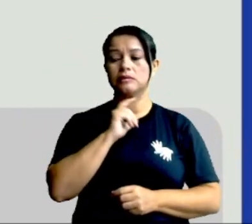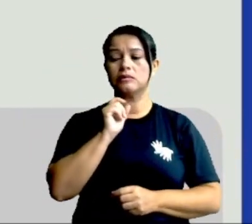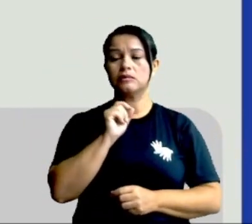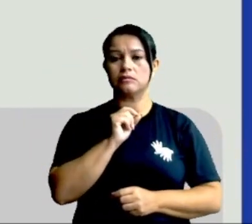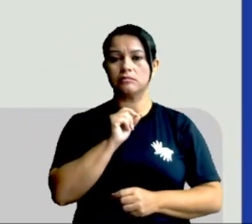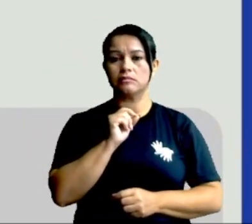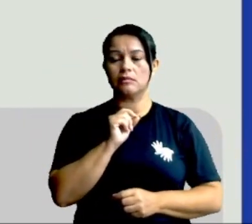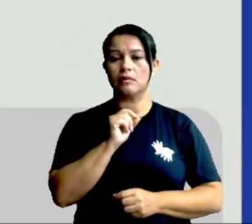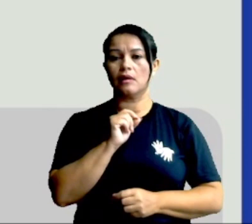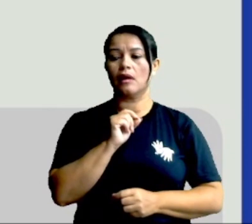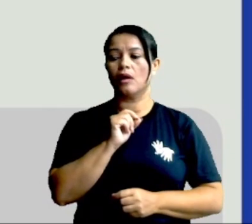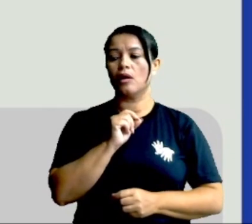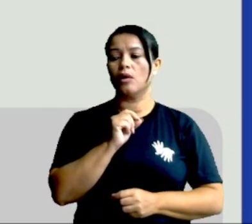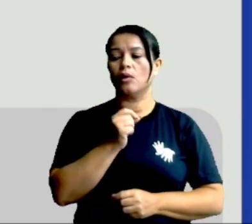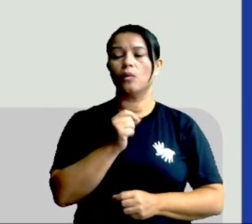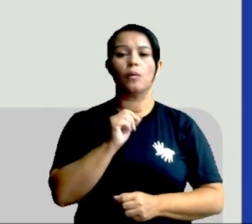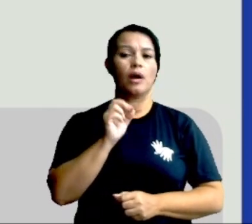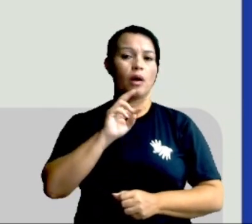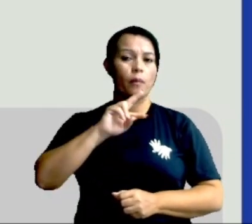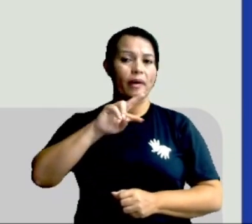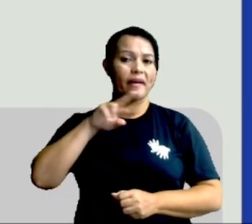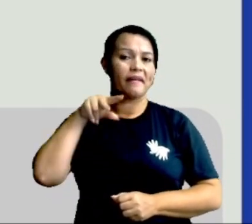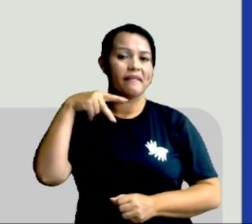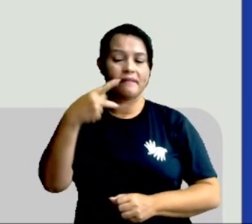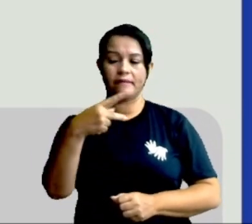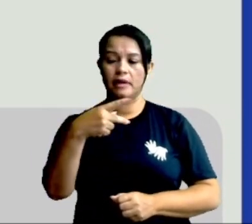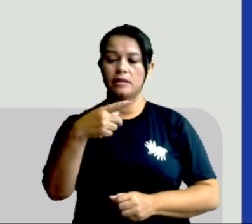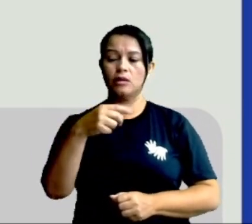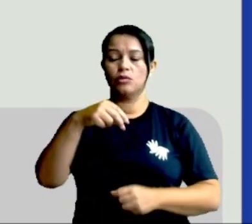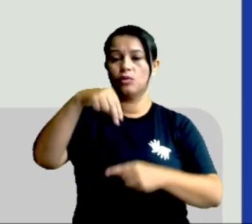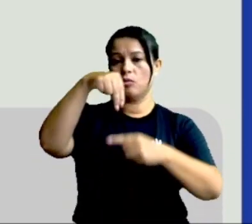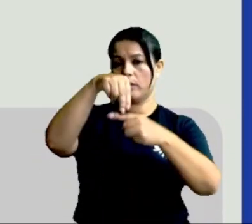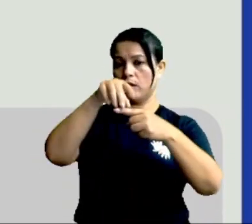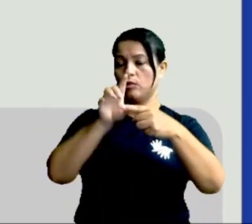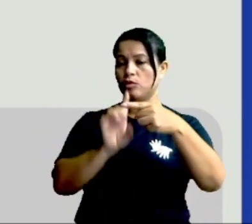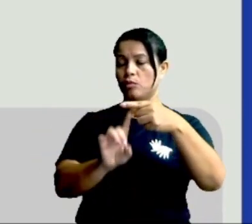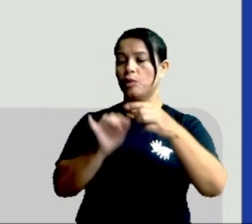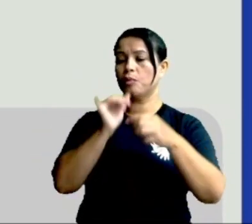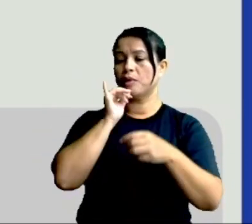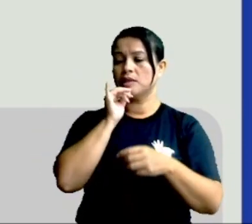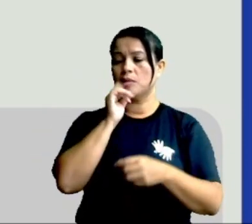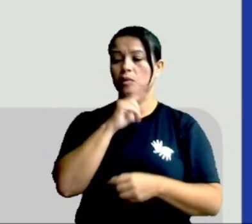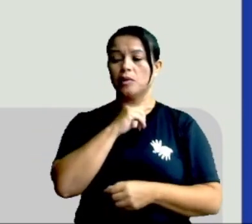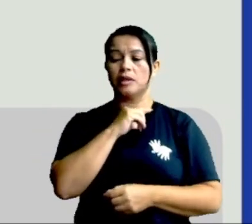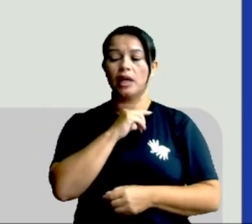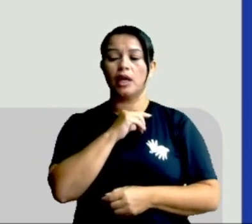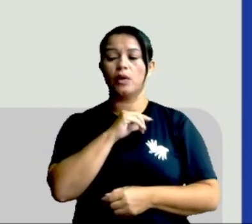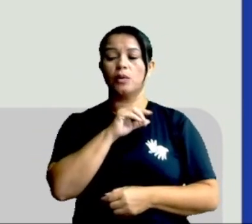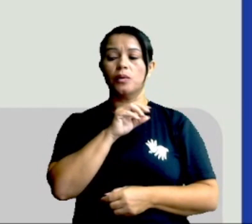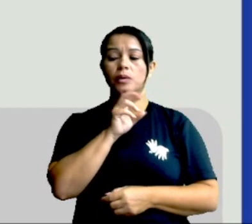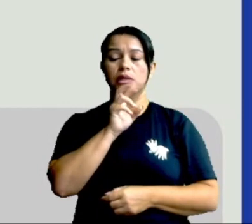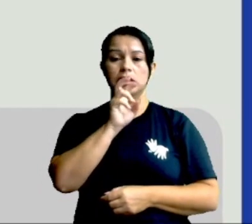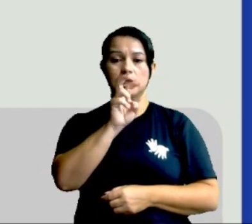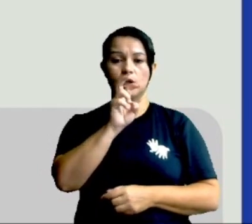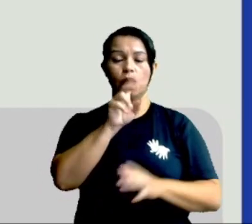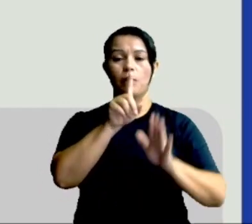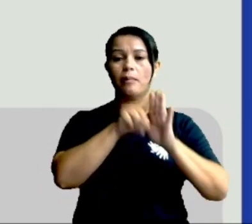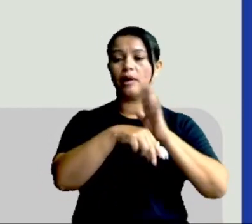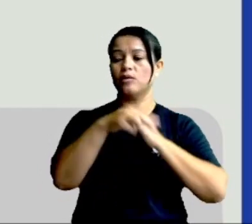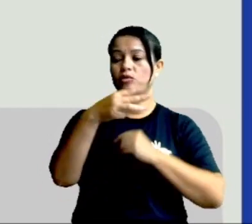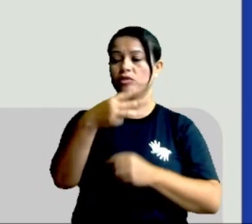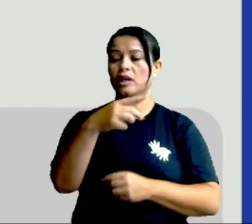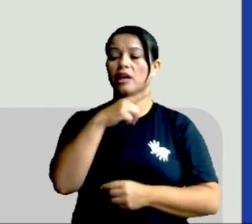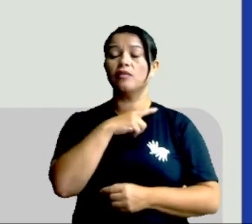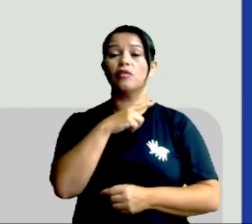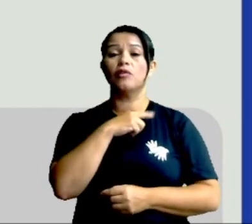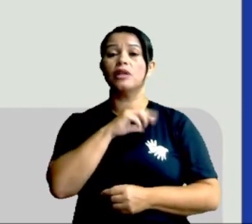uma inversão entre o numerador com o denominador, tá? Então, eu digo o seguinte, eu tenho 5 menos 3, então eu vou